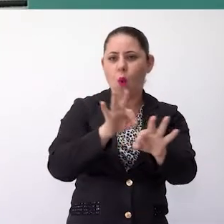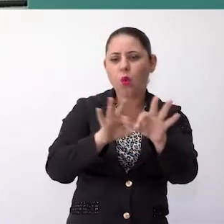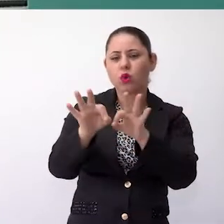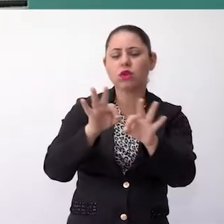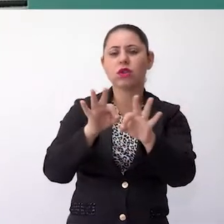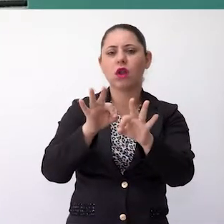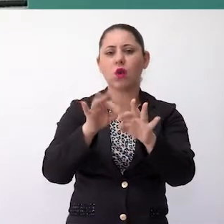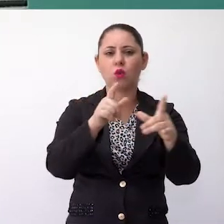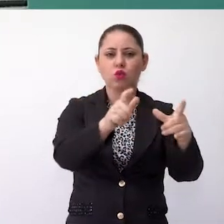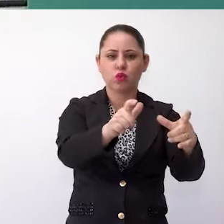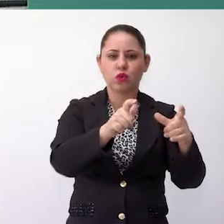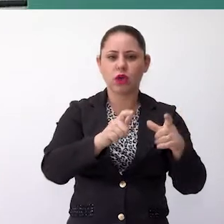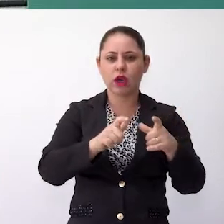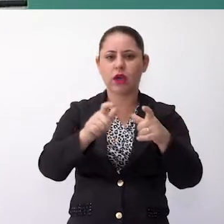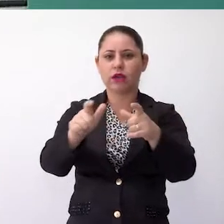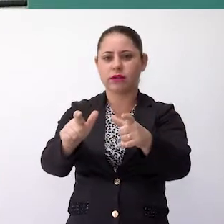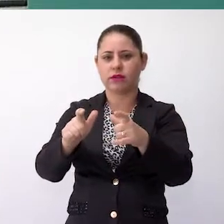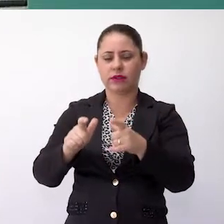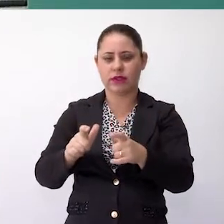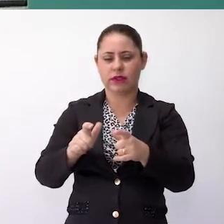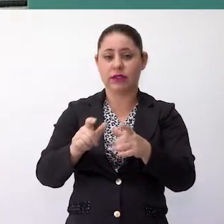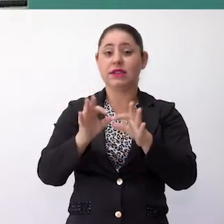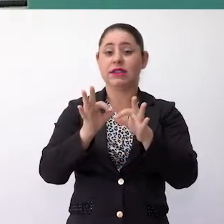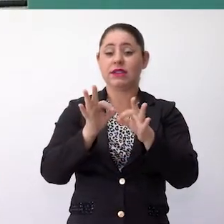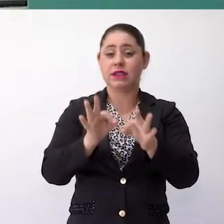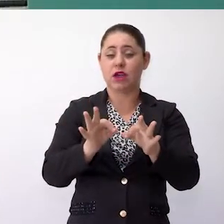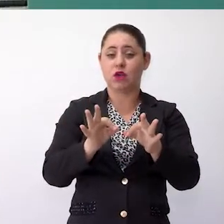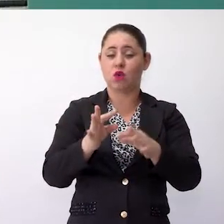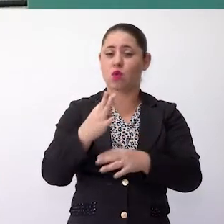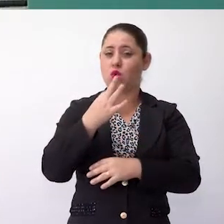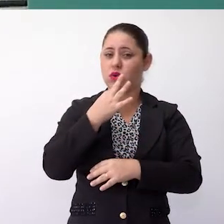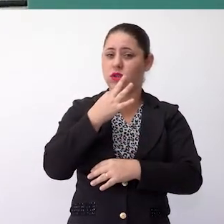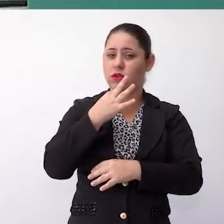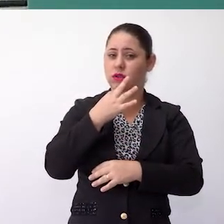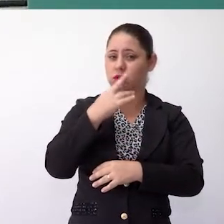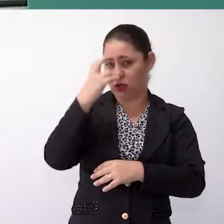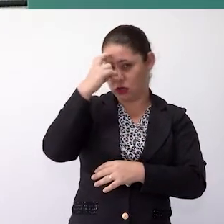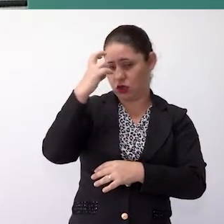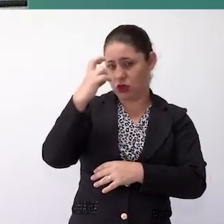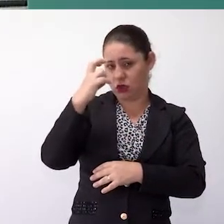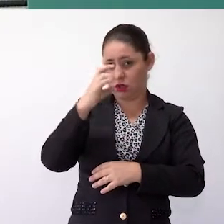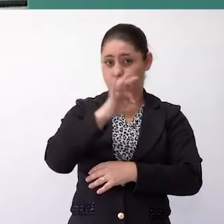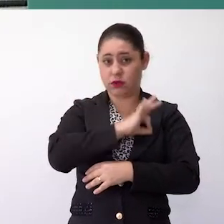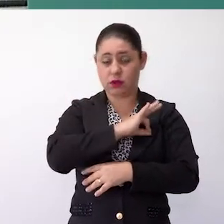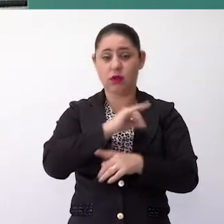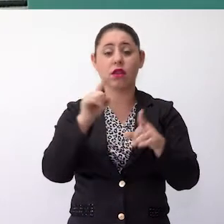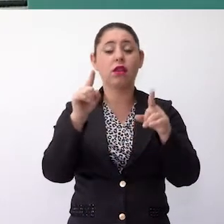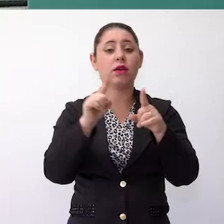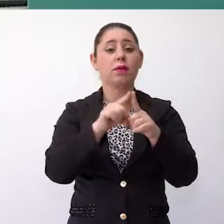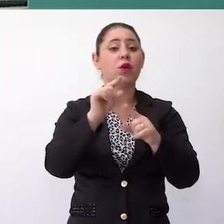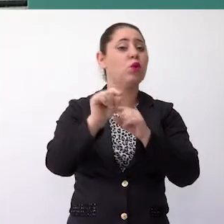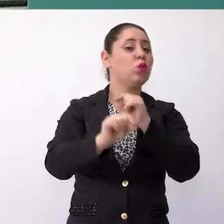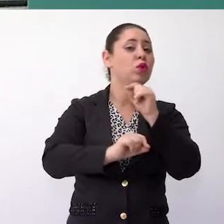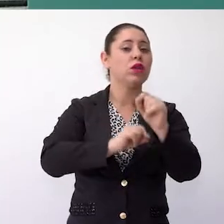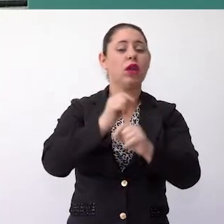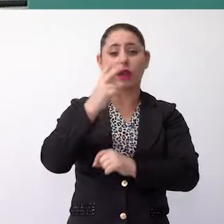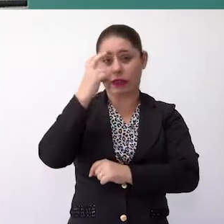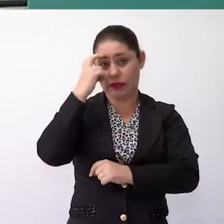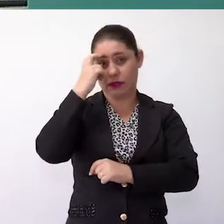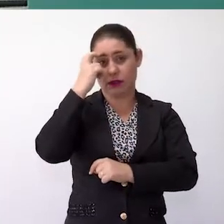pontos estrategicamente de acordo com esse conhecimento do nosso policial, mas também de acordo com o que a